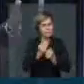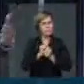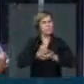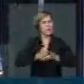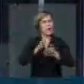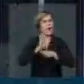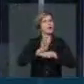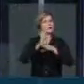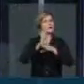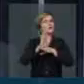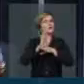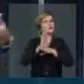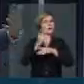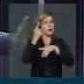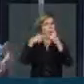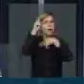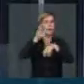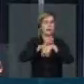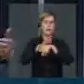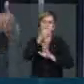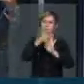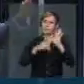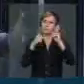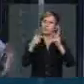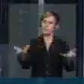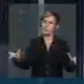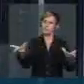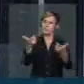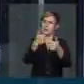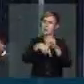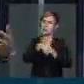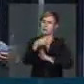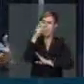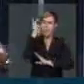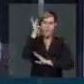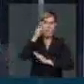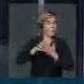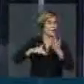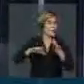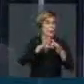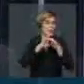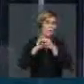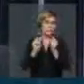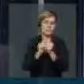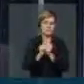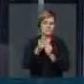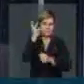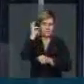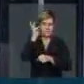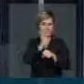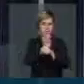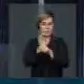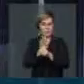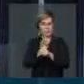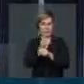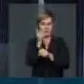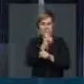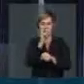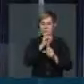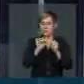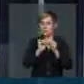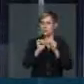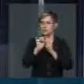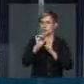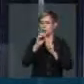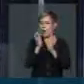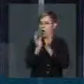esse grande projeto, que é o projeto por um Maranhão de todos. O Maranhão é onde a gente venha, não fazer apenas uma